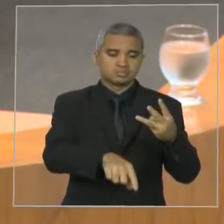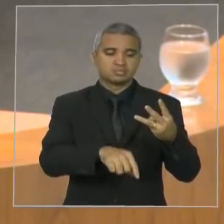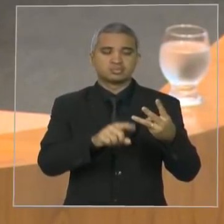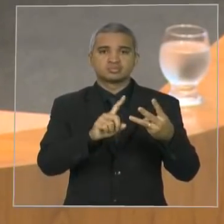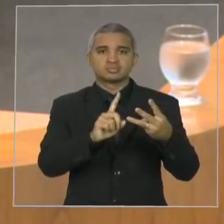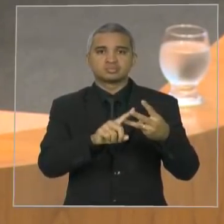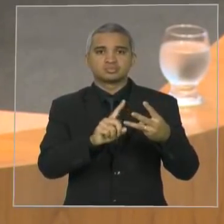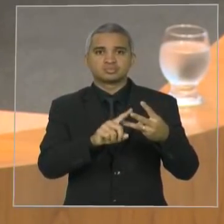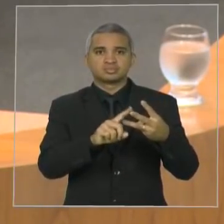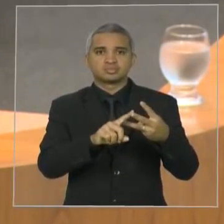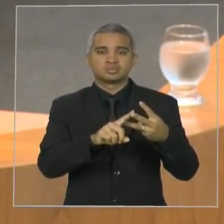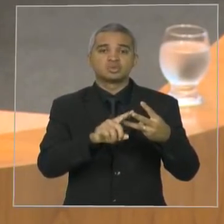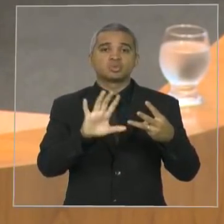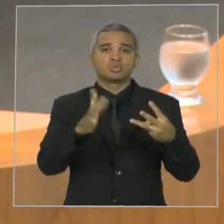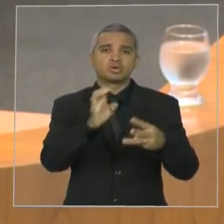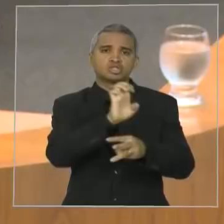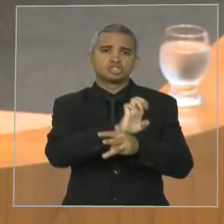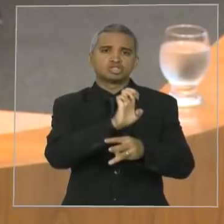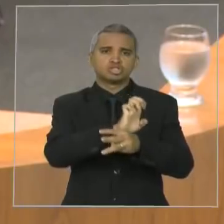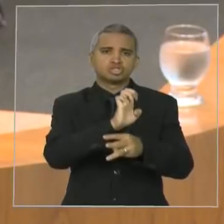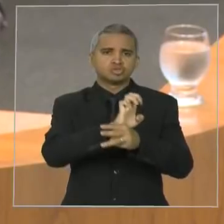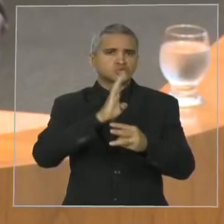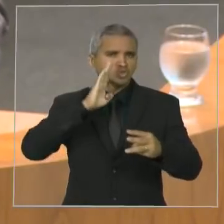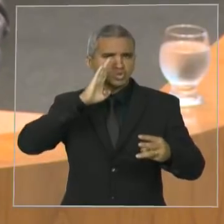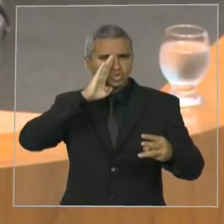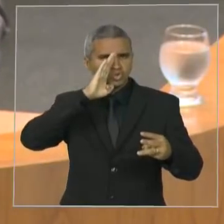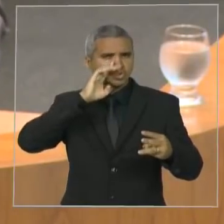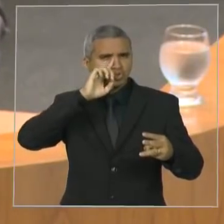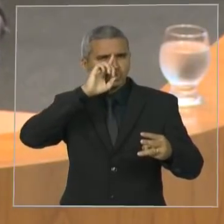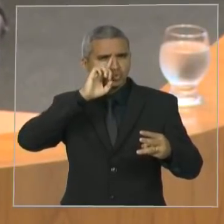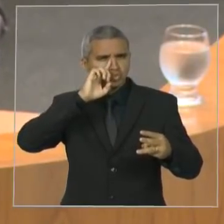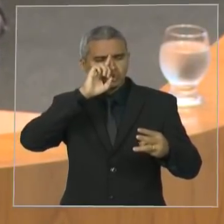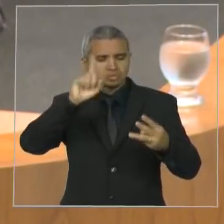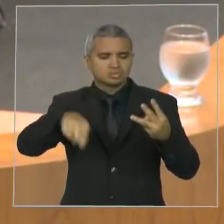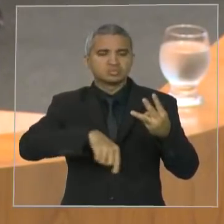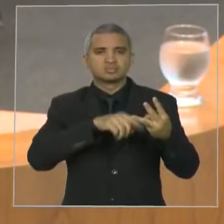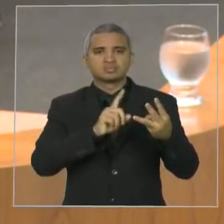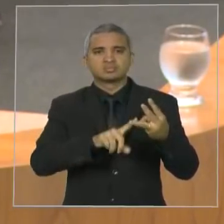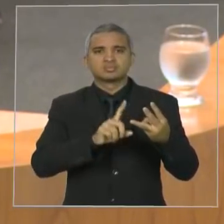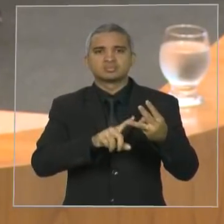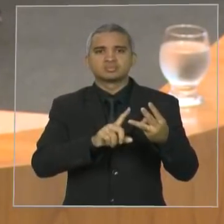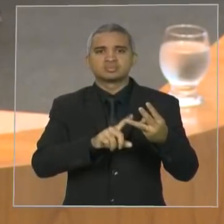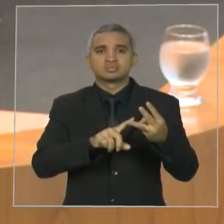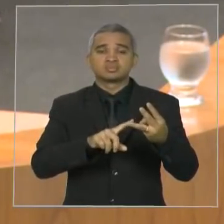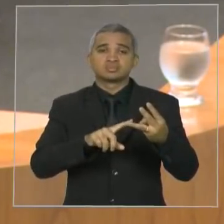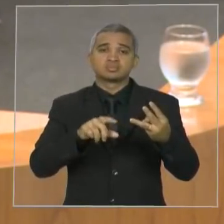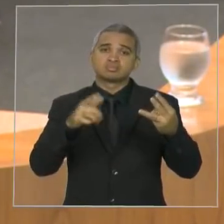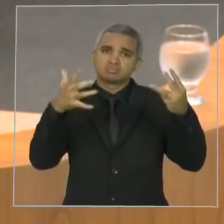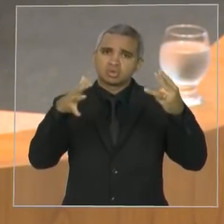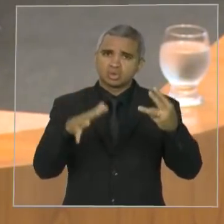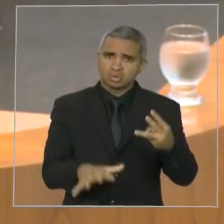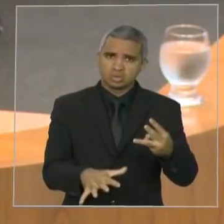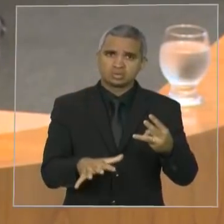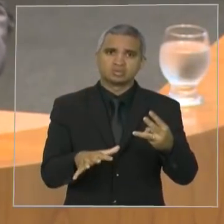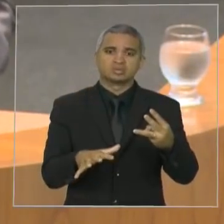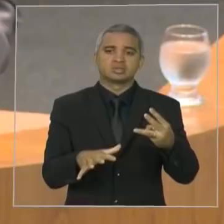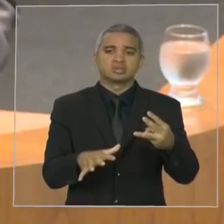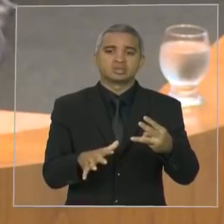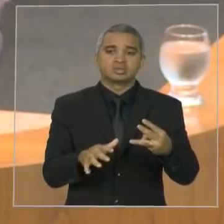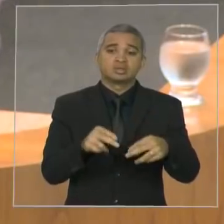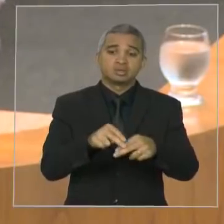única, o Código Penal Militar, que é a Lei 6.001, e o Código de Processo Militar, que é